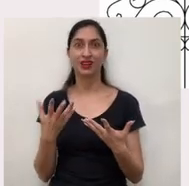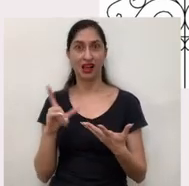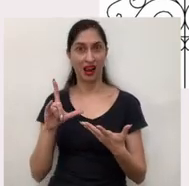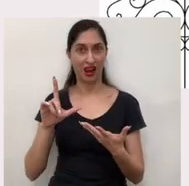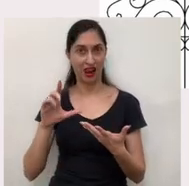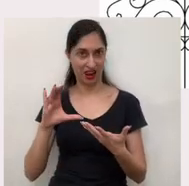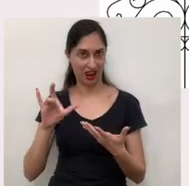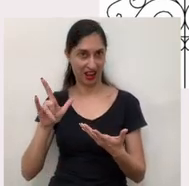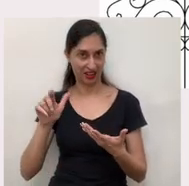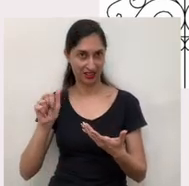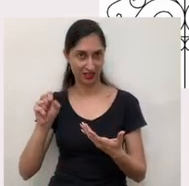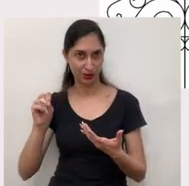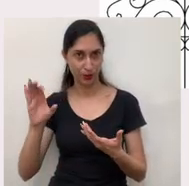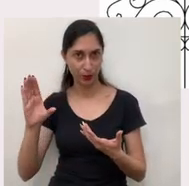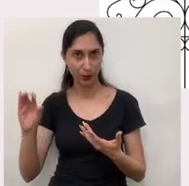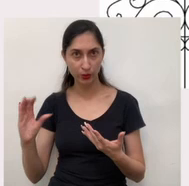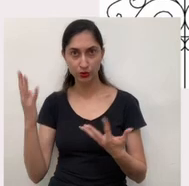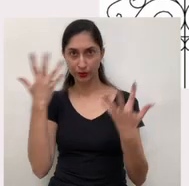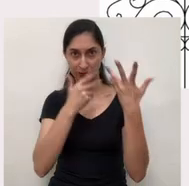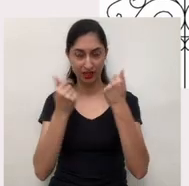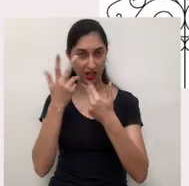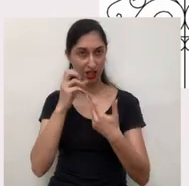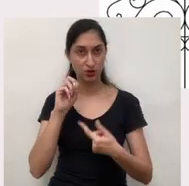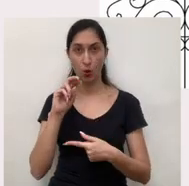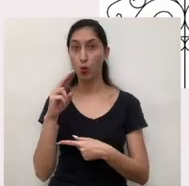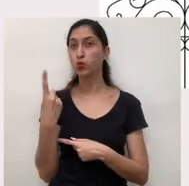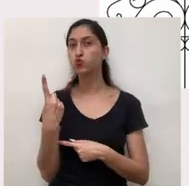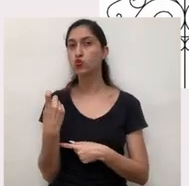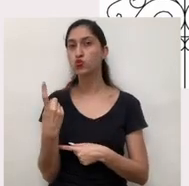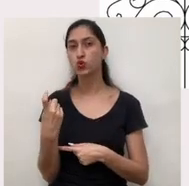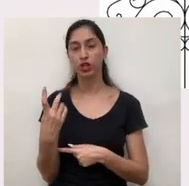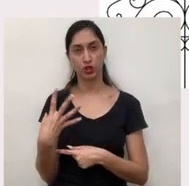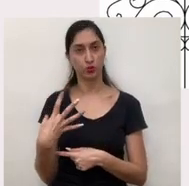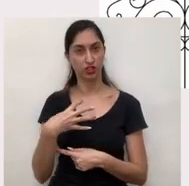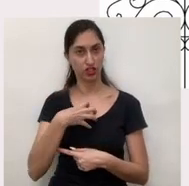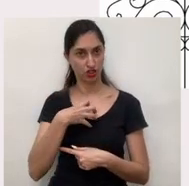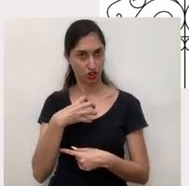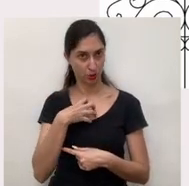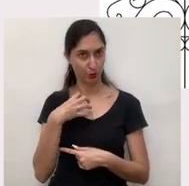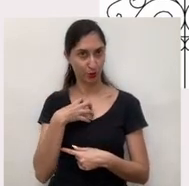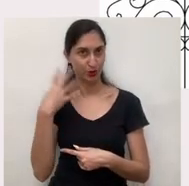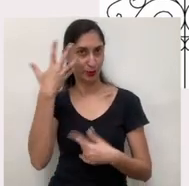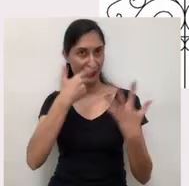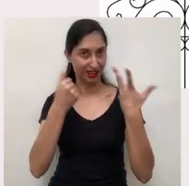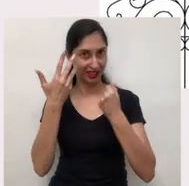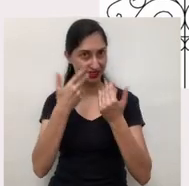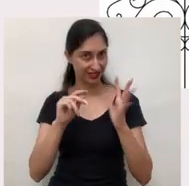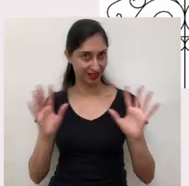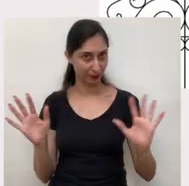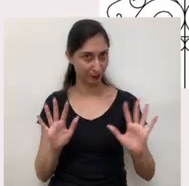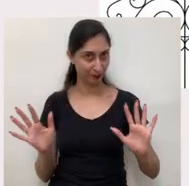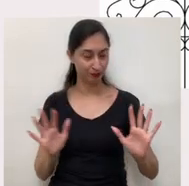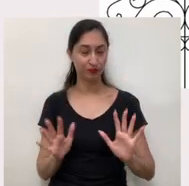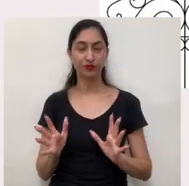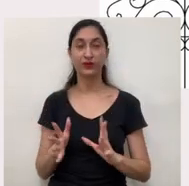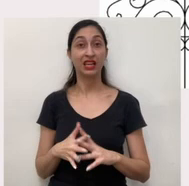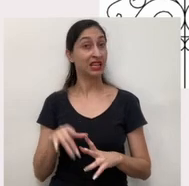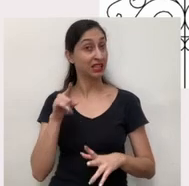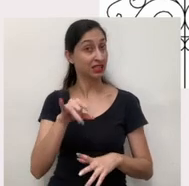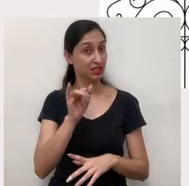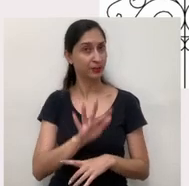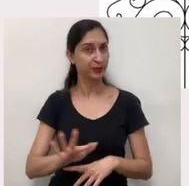clássico de beleza, ou um sentido único de beleza, né? Então, enfim, há